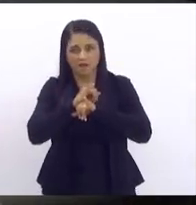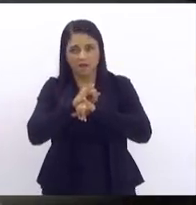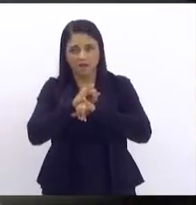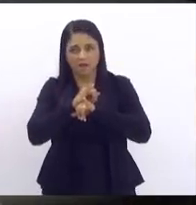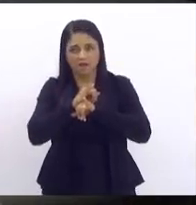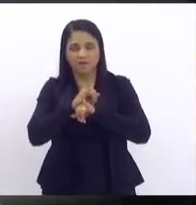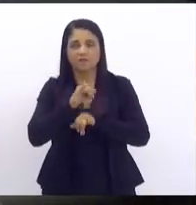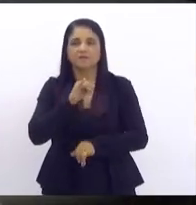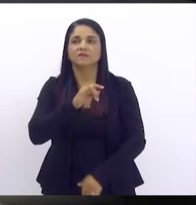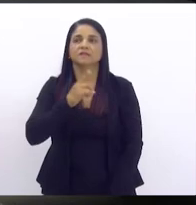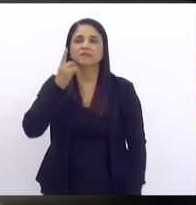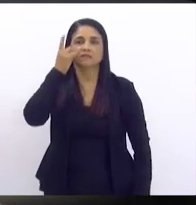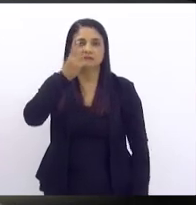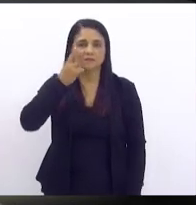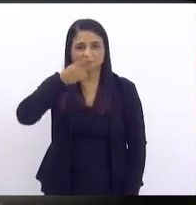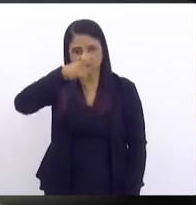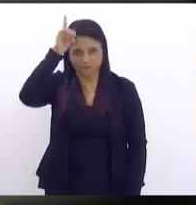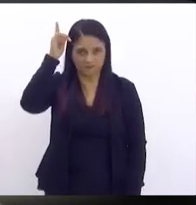Deputado Luiz Paulo.